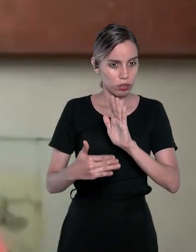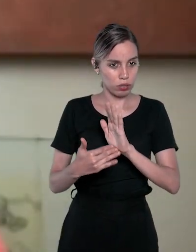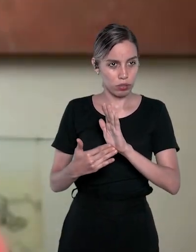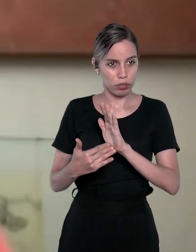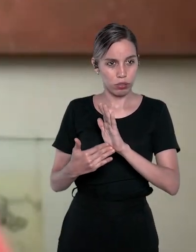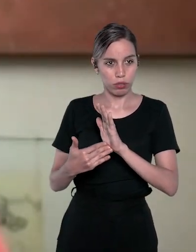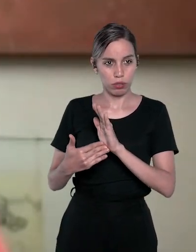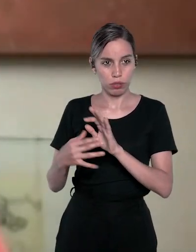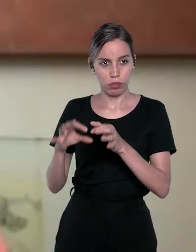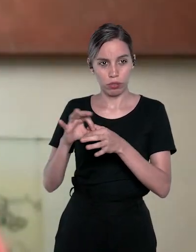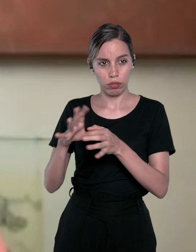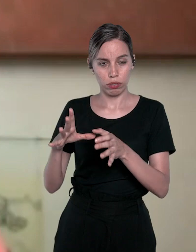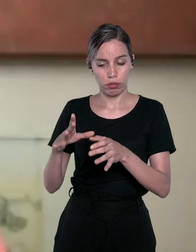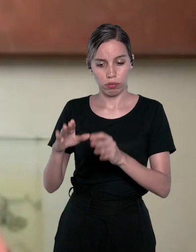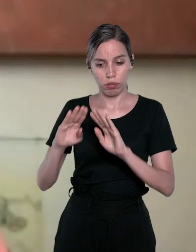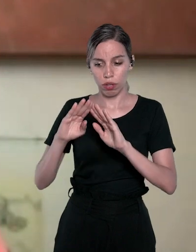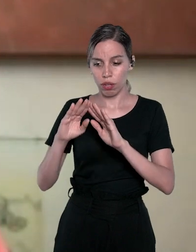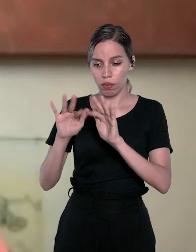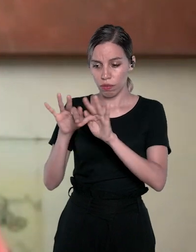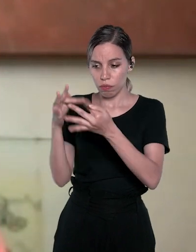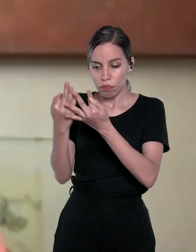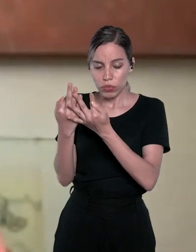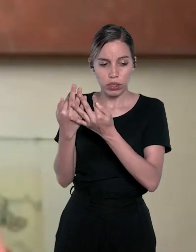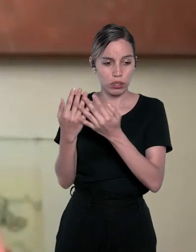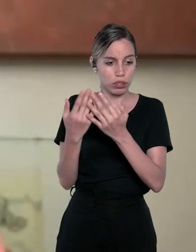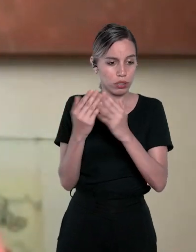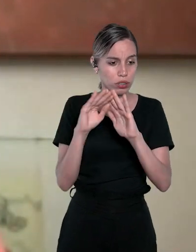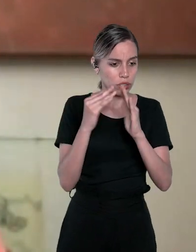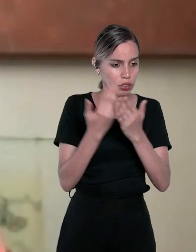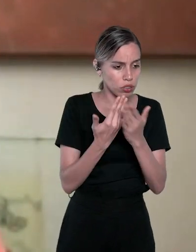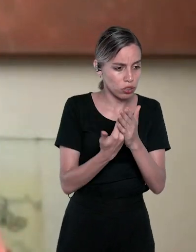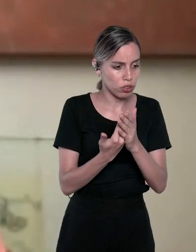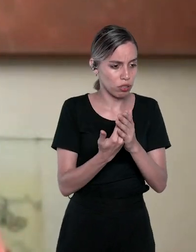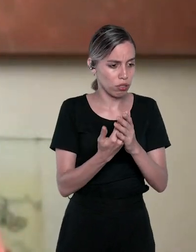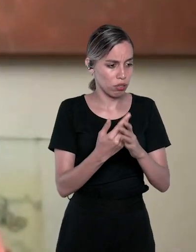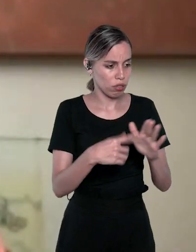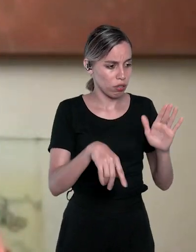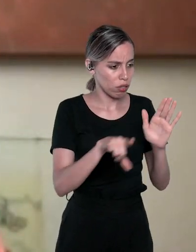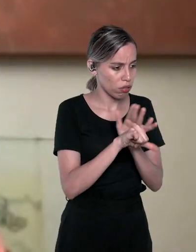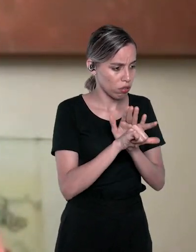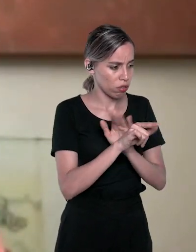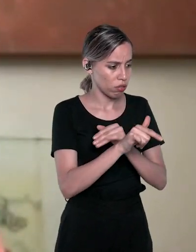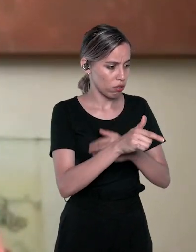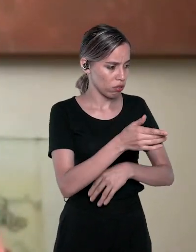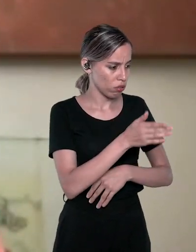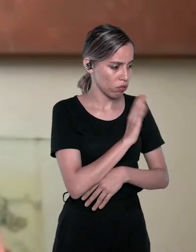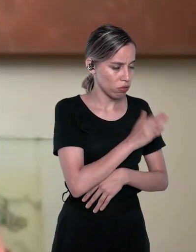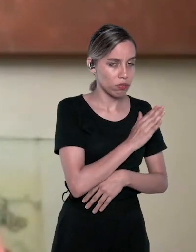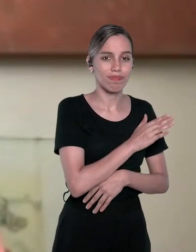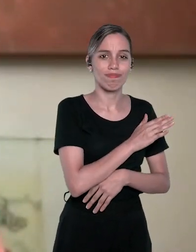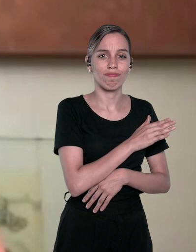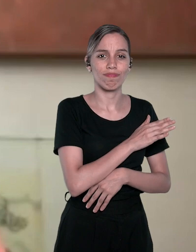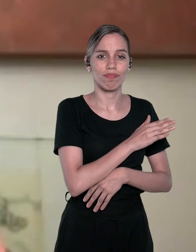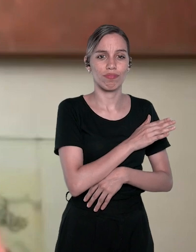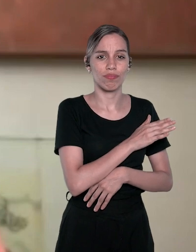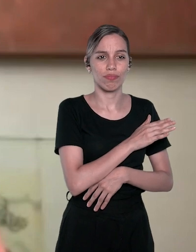unir a família, a escola, as leis, o coração.